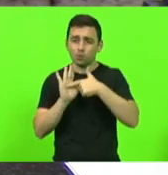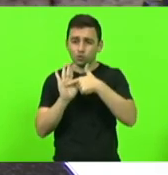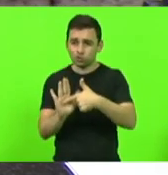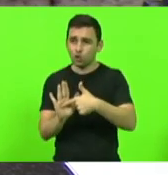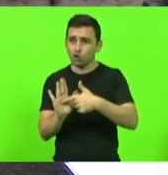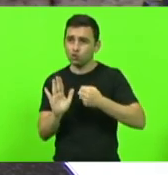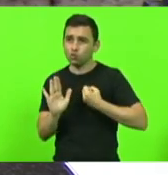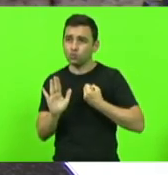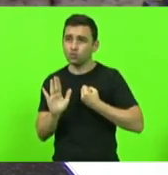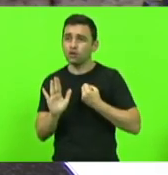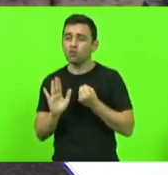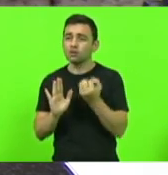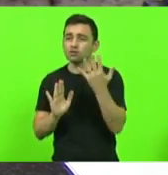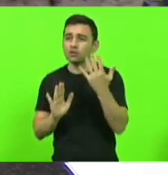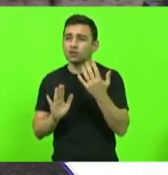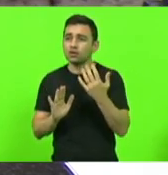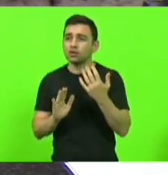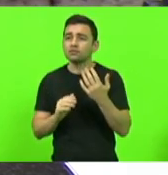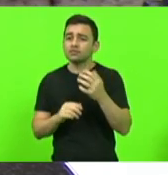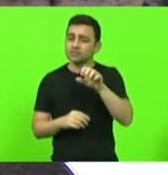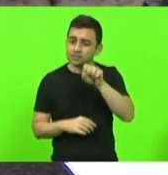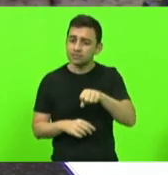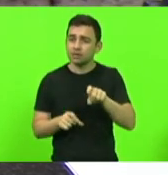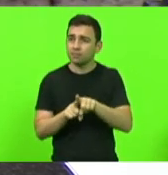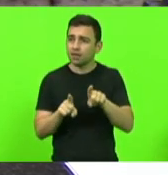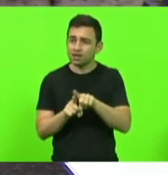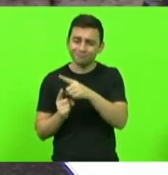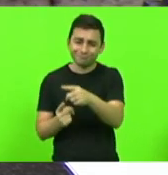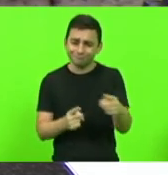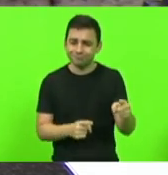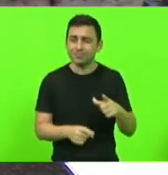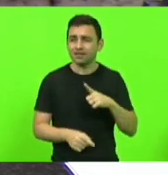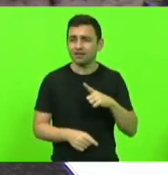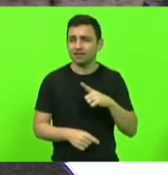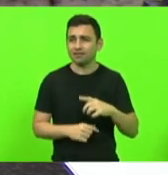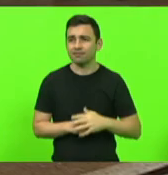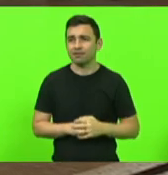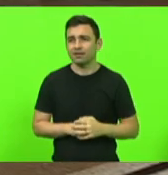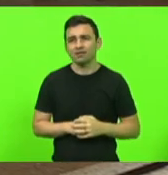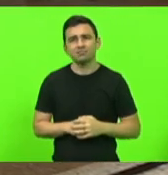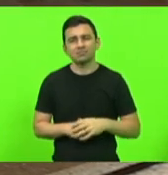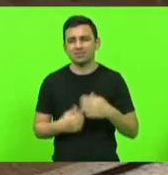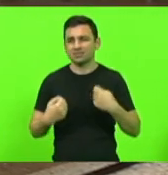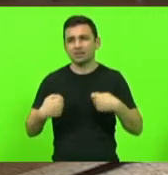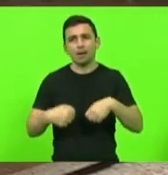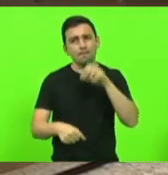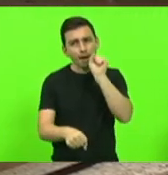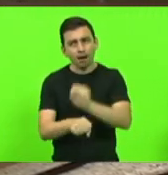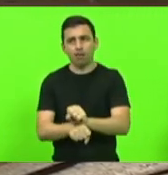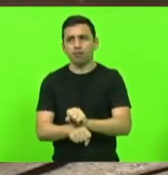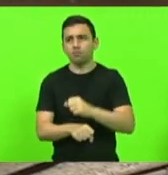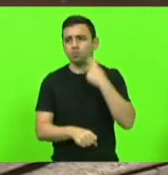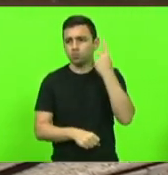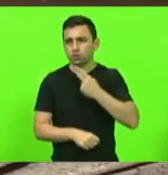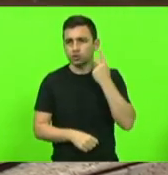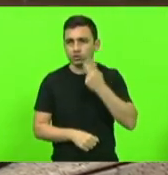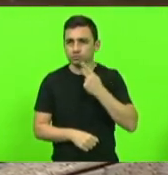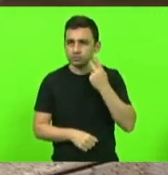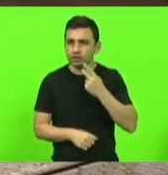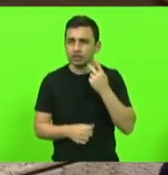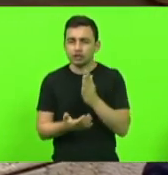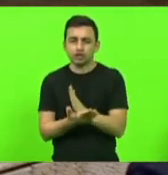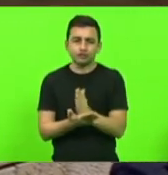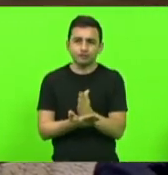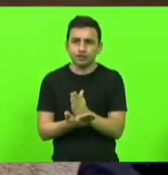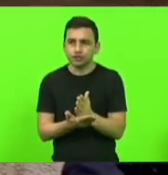números de que elas são, sim, também, agressoras. Então, assim, nós temos que parar com essa política de dividir